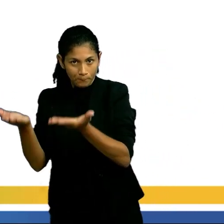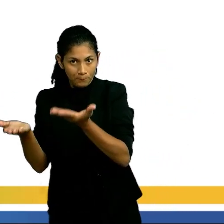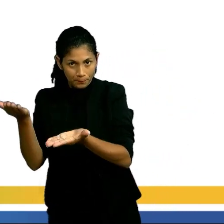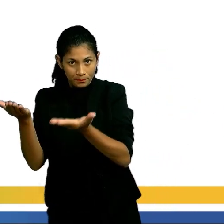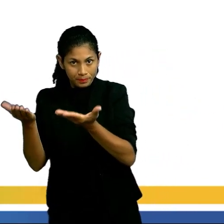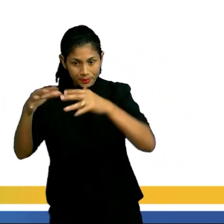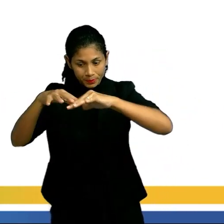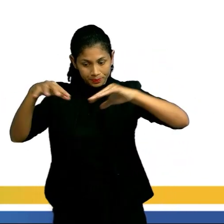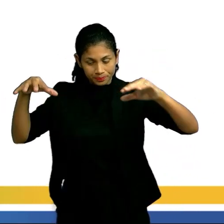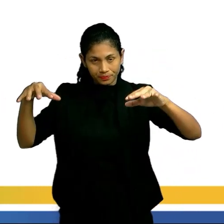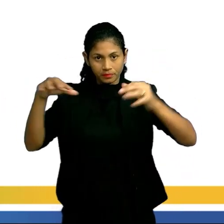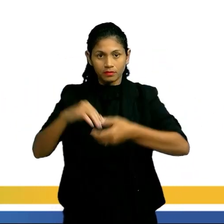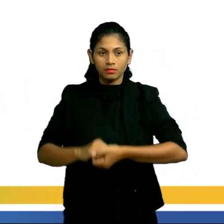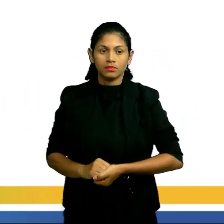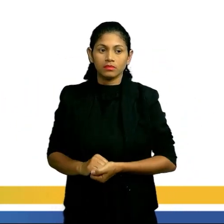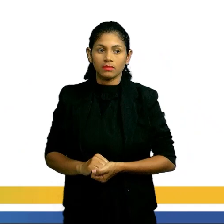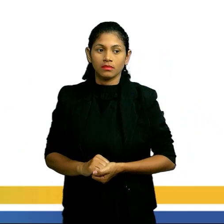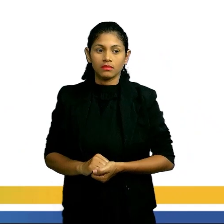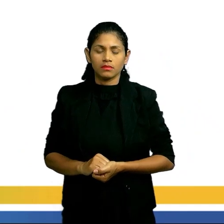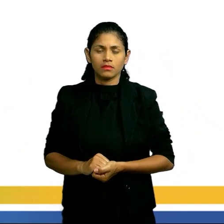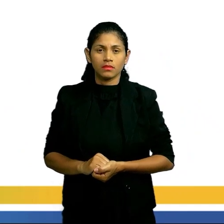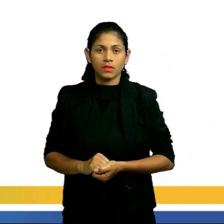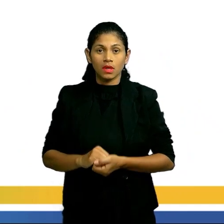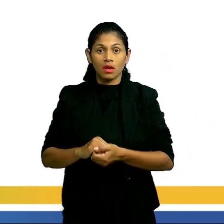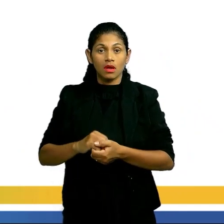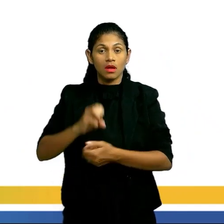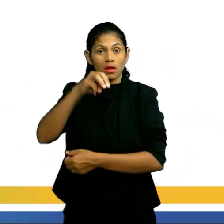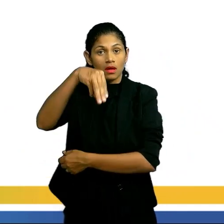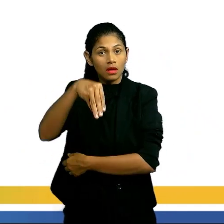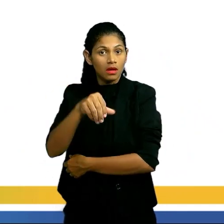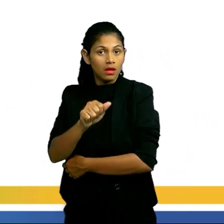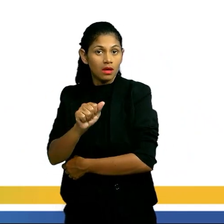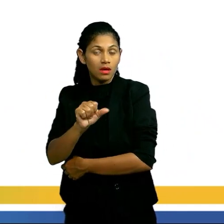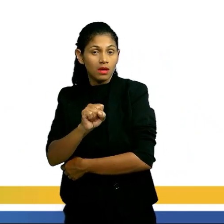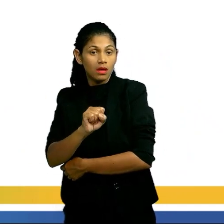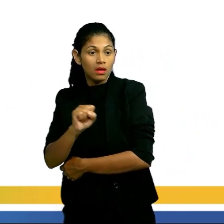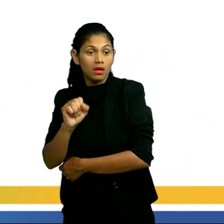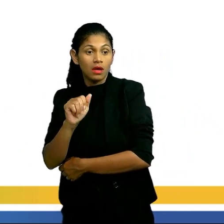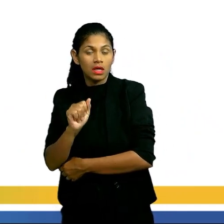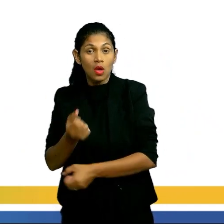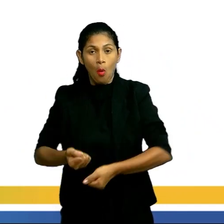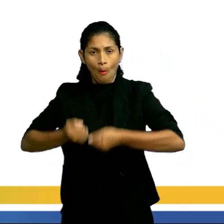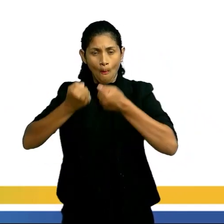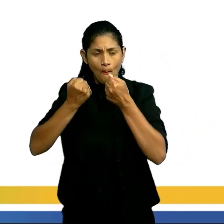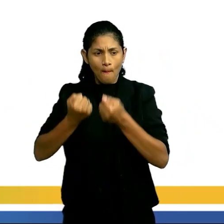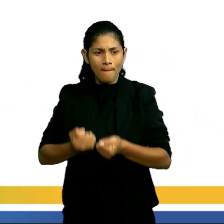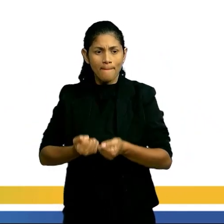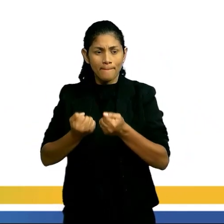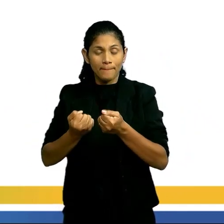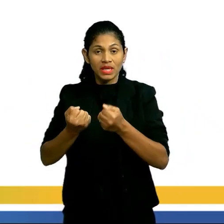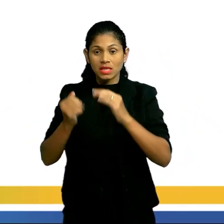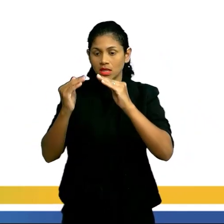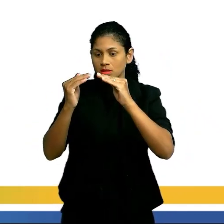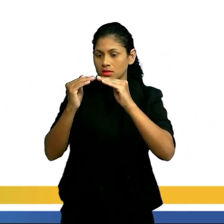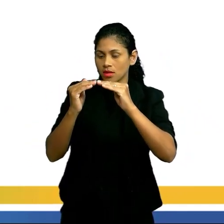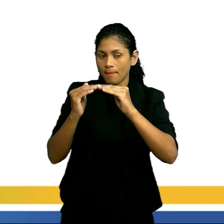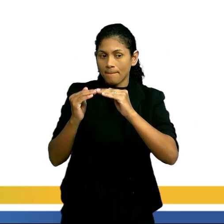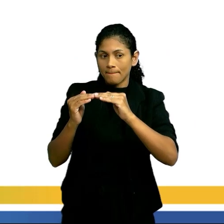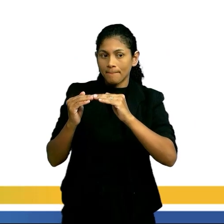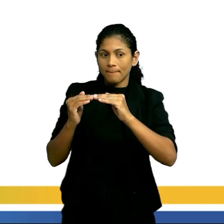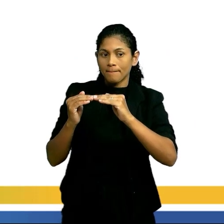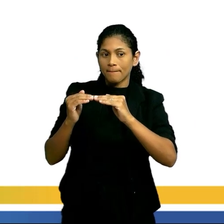imagem, e aí a questão vem pedir. A massa de um cubo branco supera a de um cubo cinza em